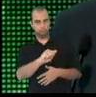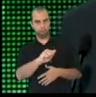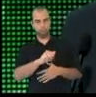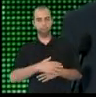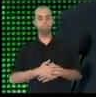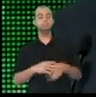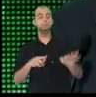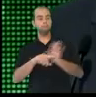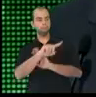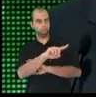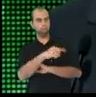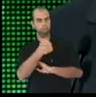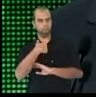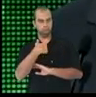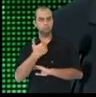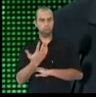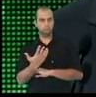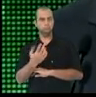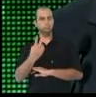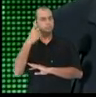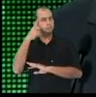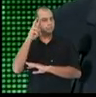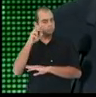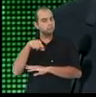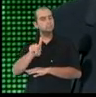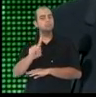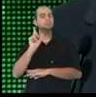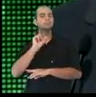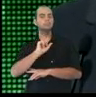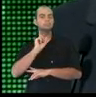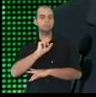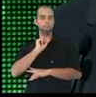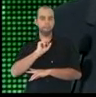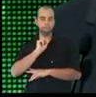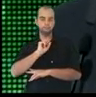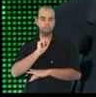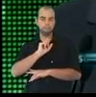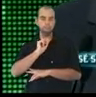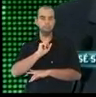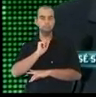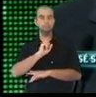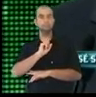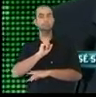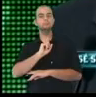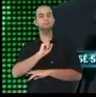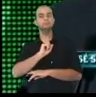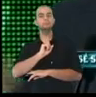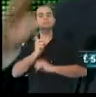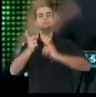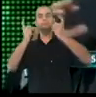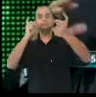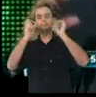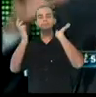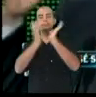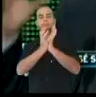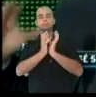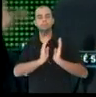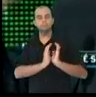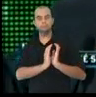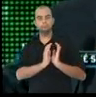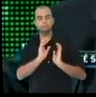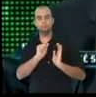Eu estive, Dilma, há 2 dias em Minas Gerais e me reuni com representantes das APAES, Associação